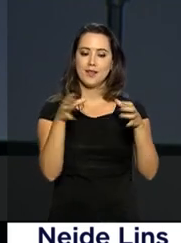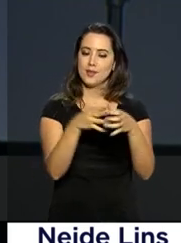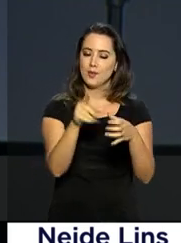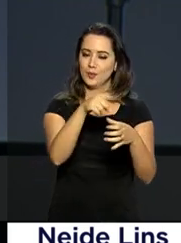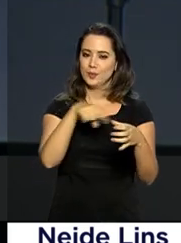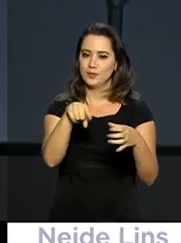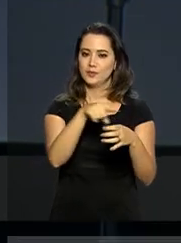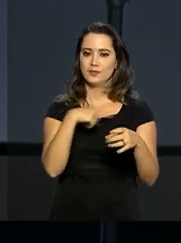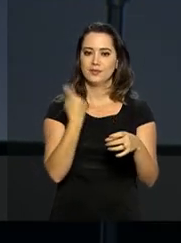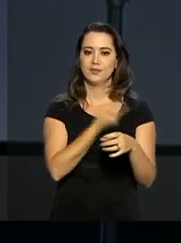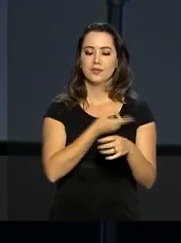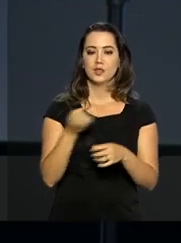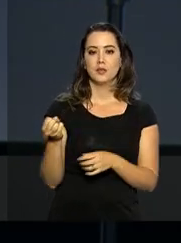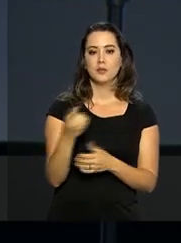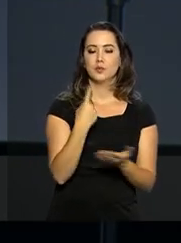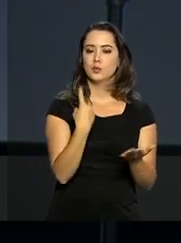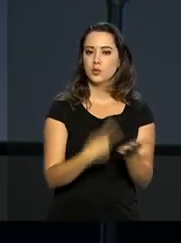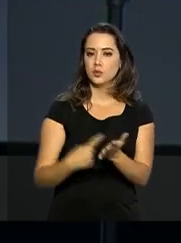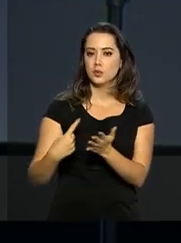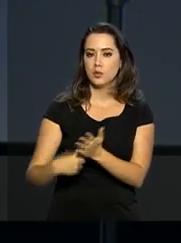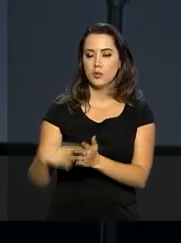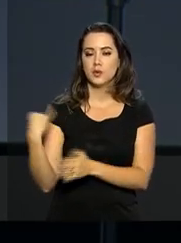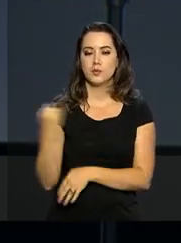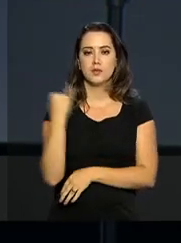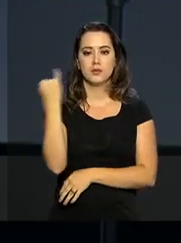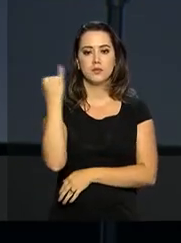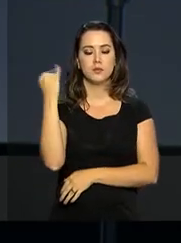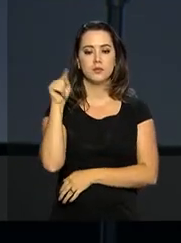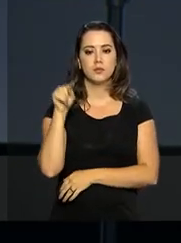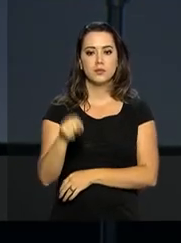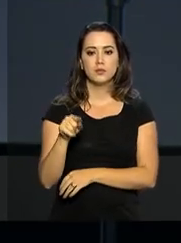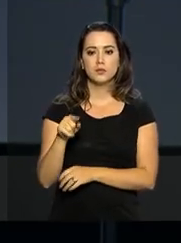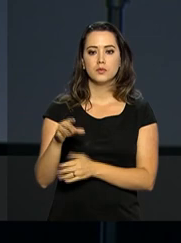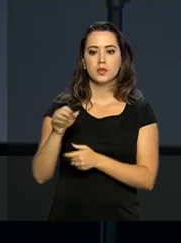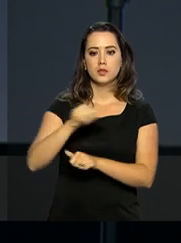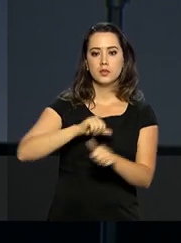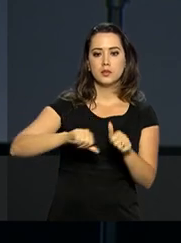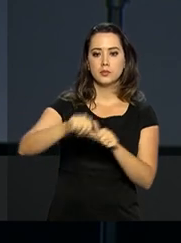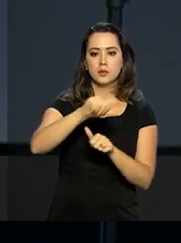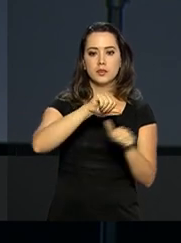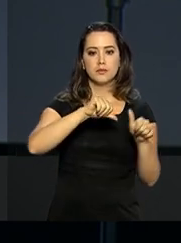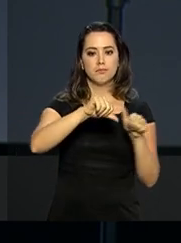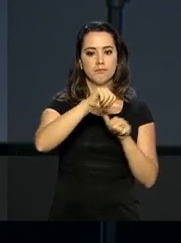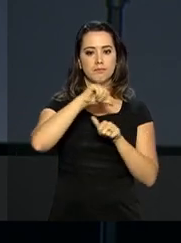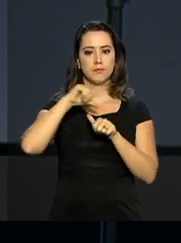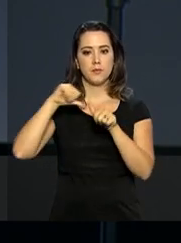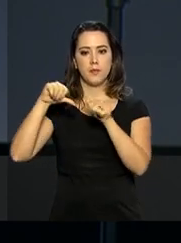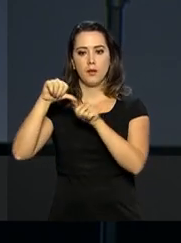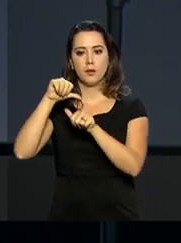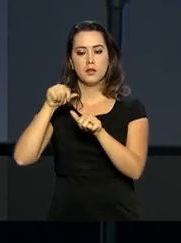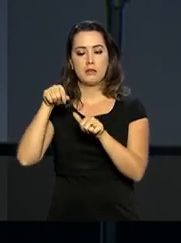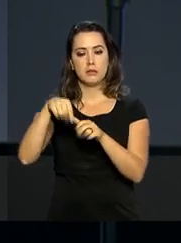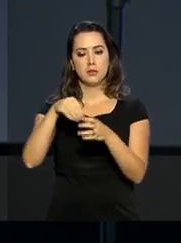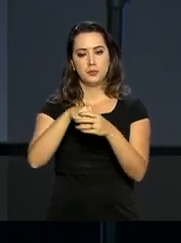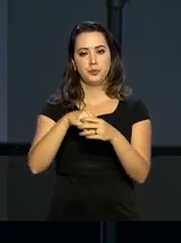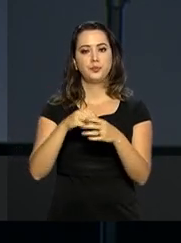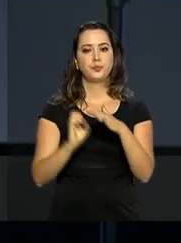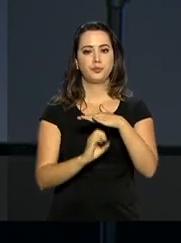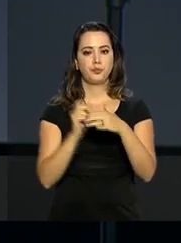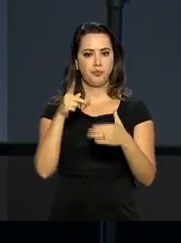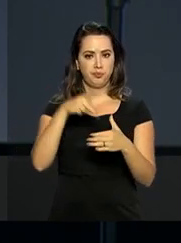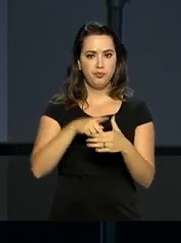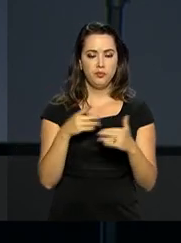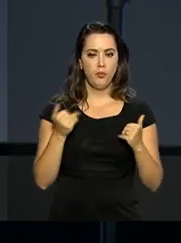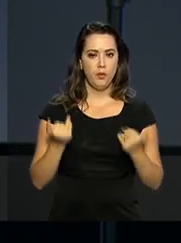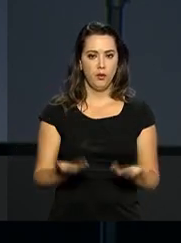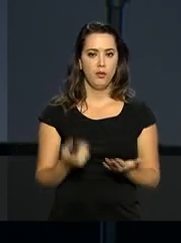que nós nos convencêssemos da importância destas modificações que ao depois se verificaram. E